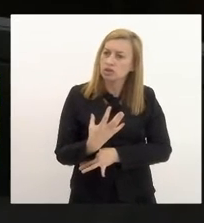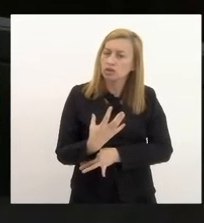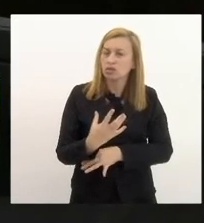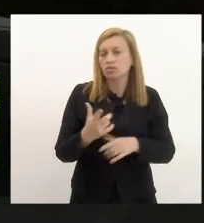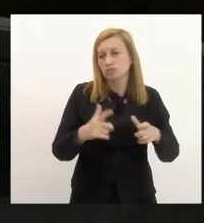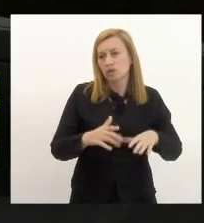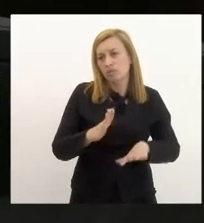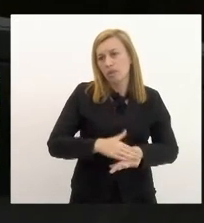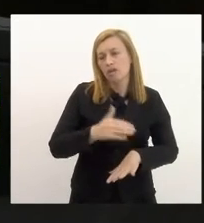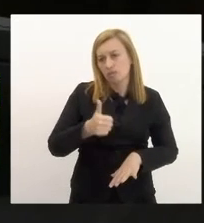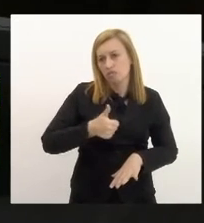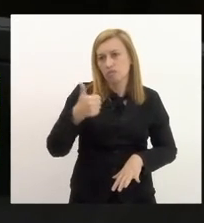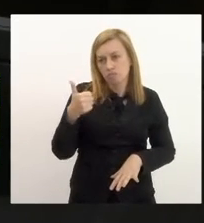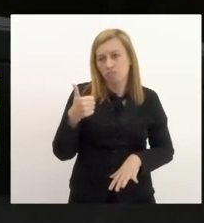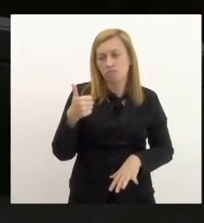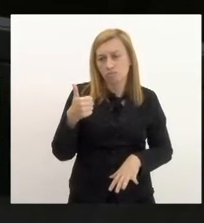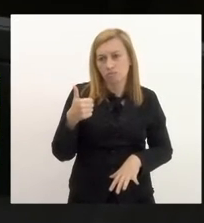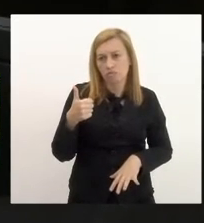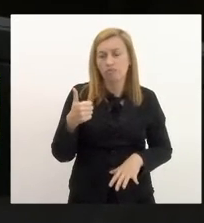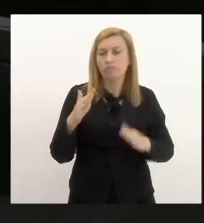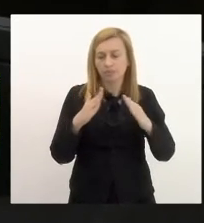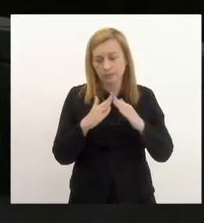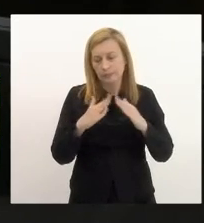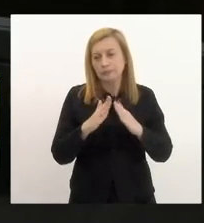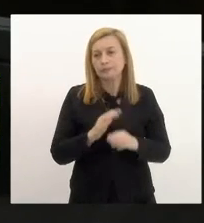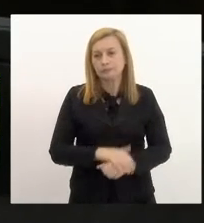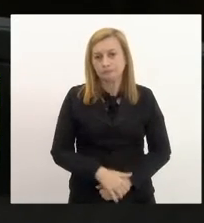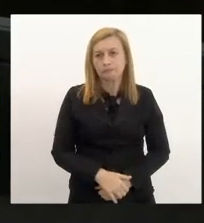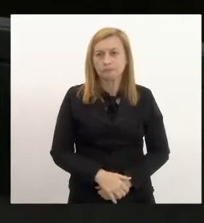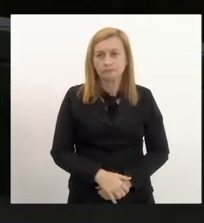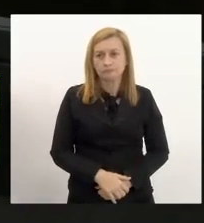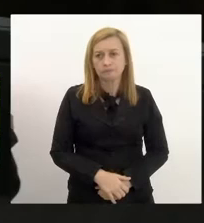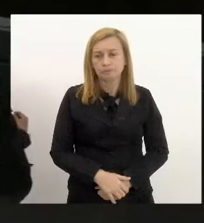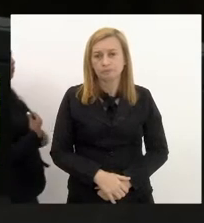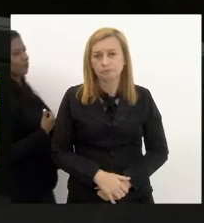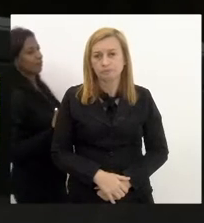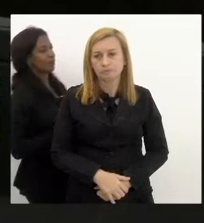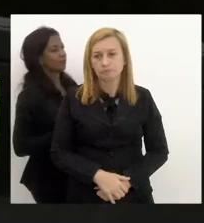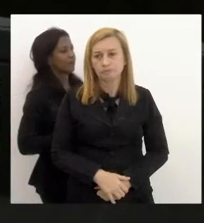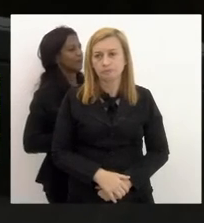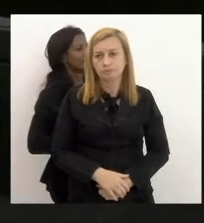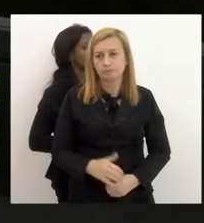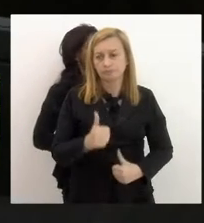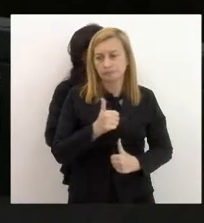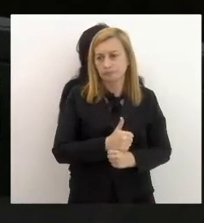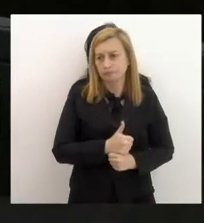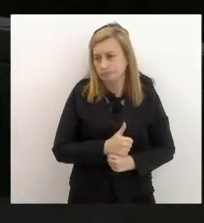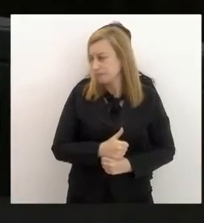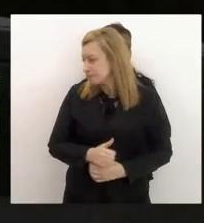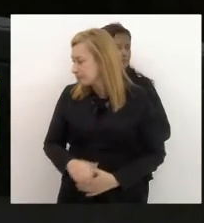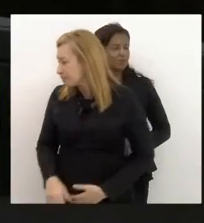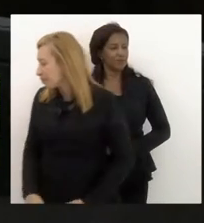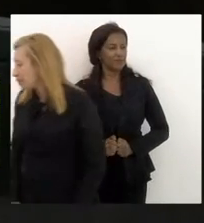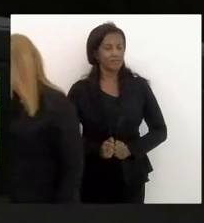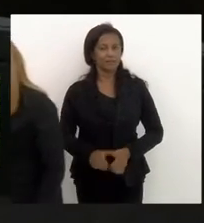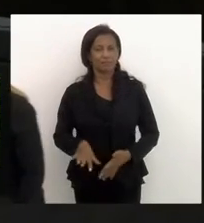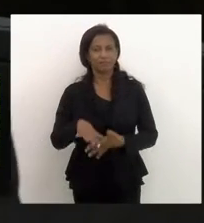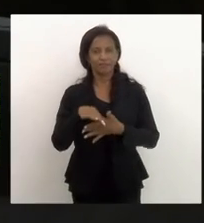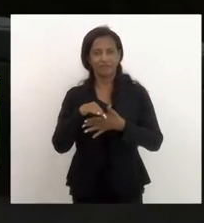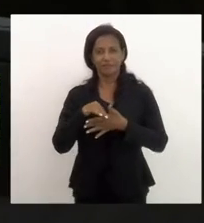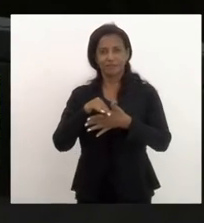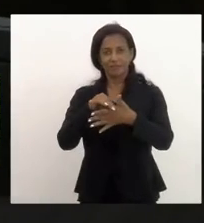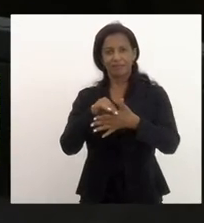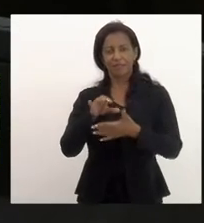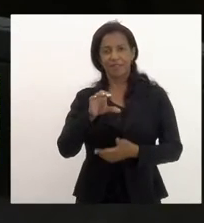adequado e favorável essa casa ou representantes do Sepe eu acho